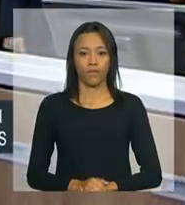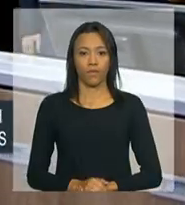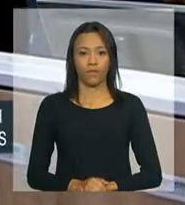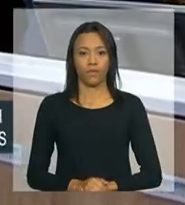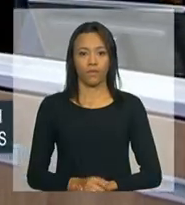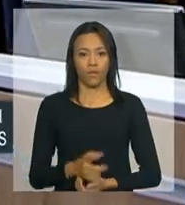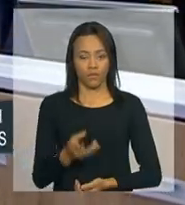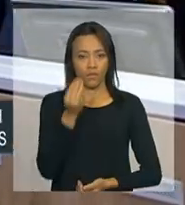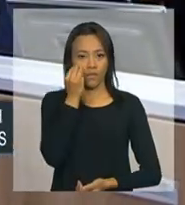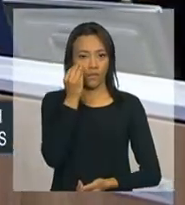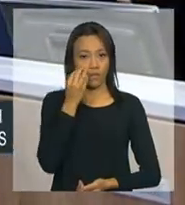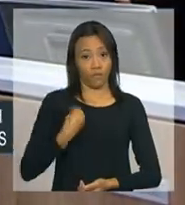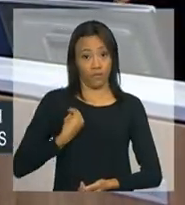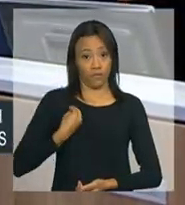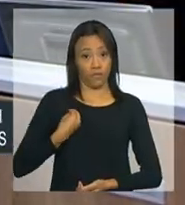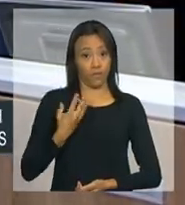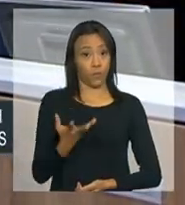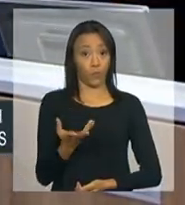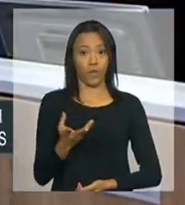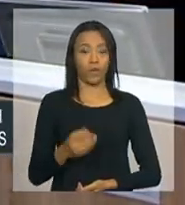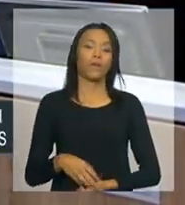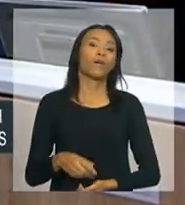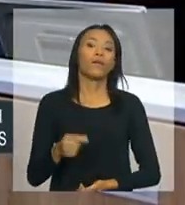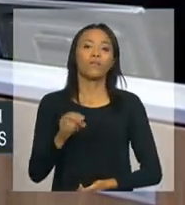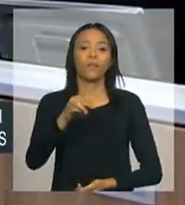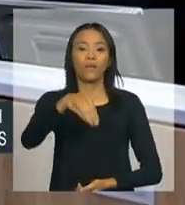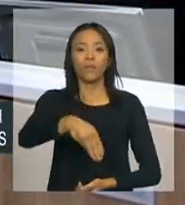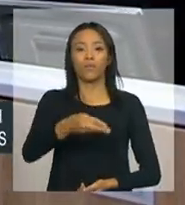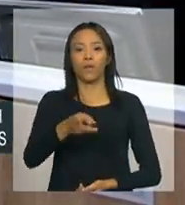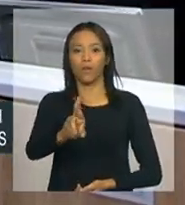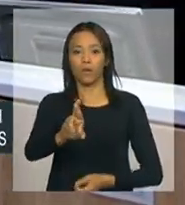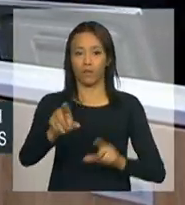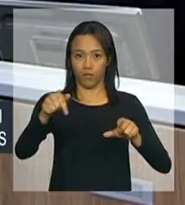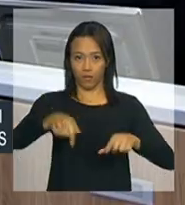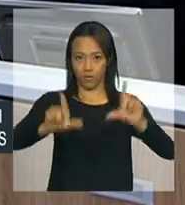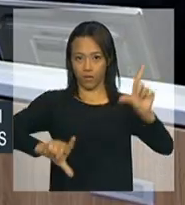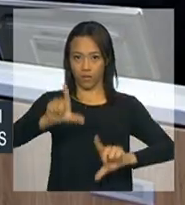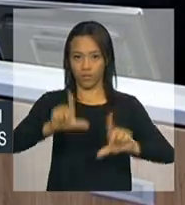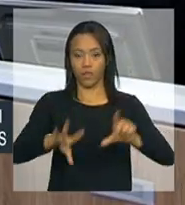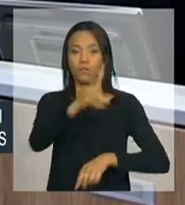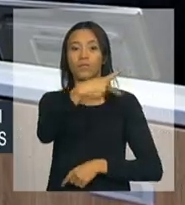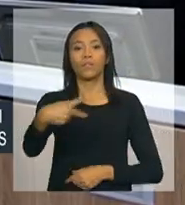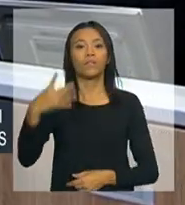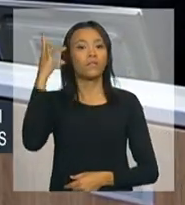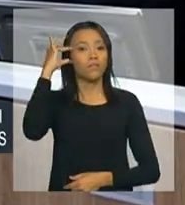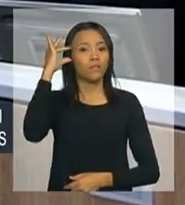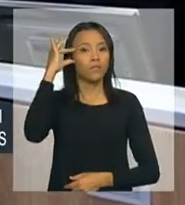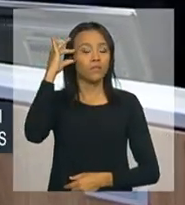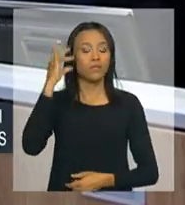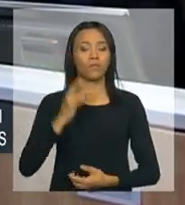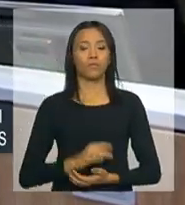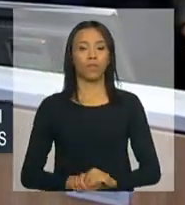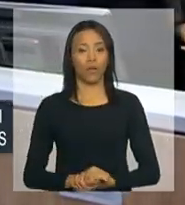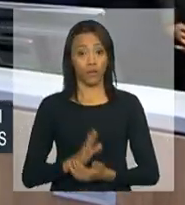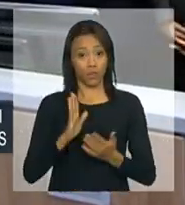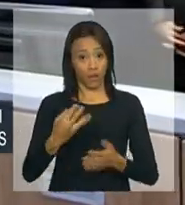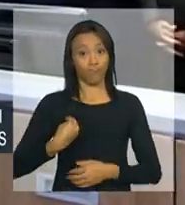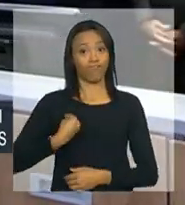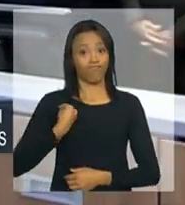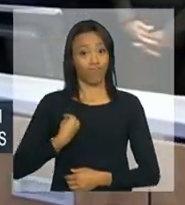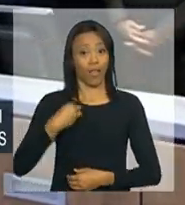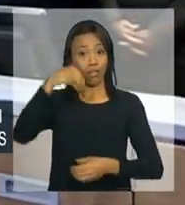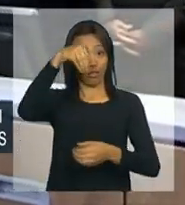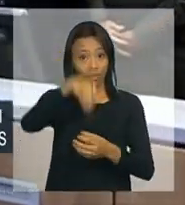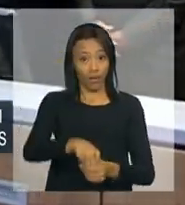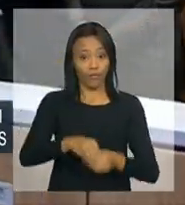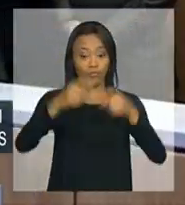Você vê imagens ao vivo da TVNBR, aqui na TVNBR, da presidenta Dilma Rousseff, que está dentro do